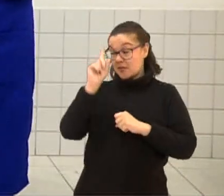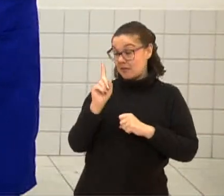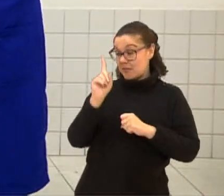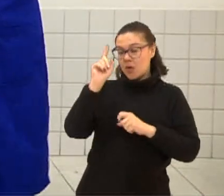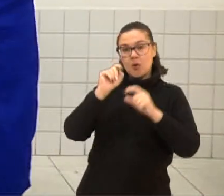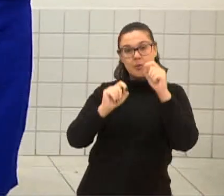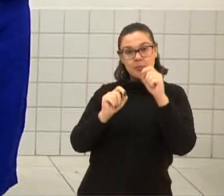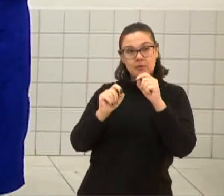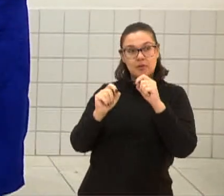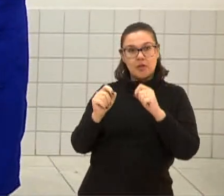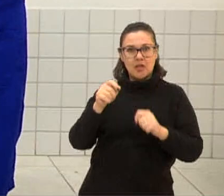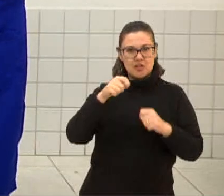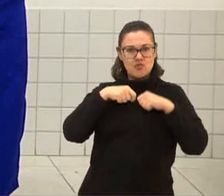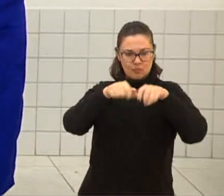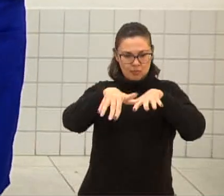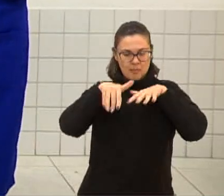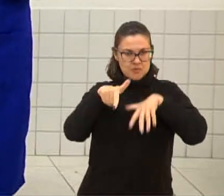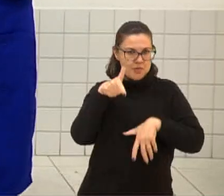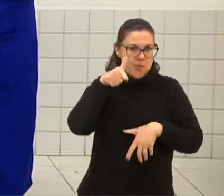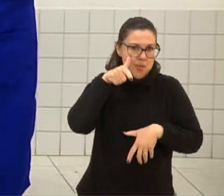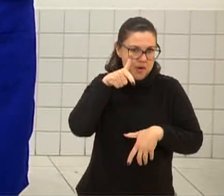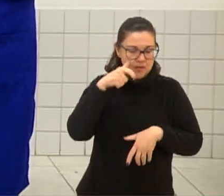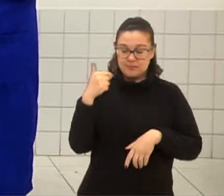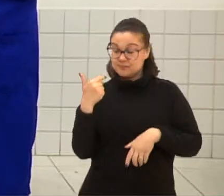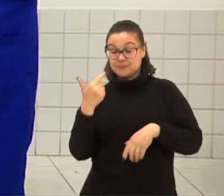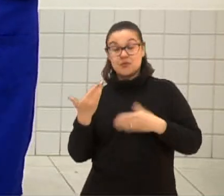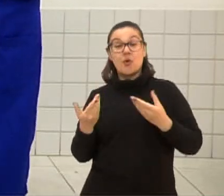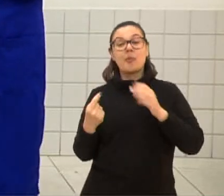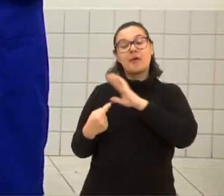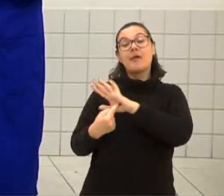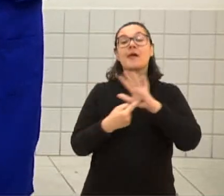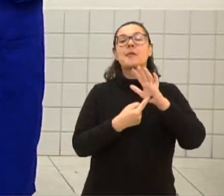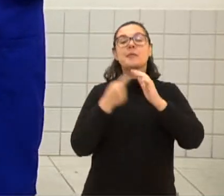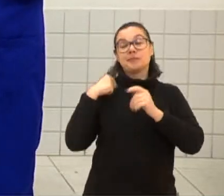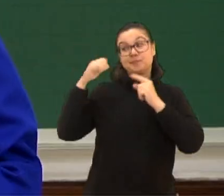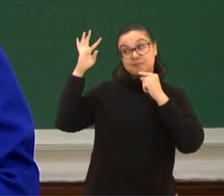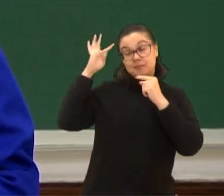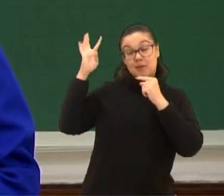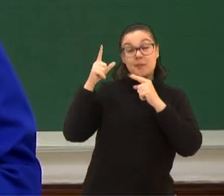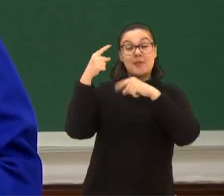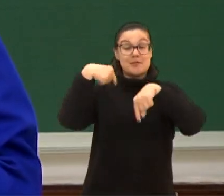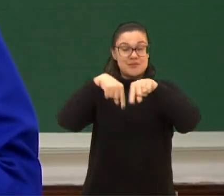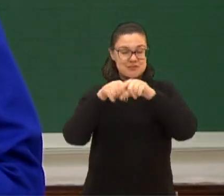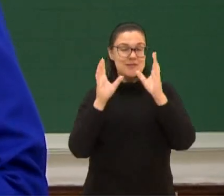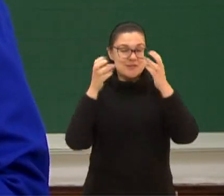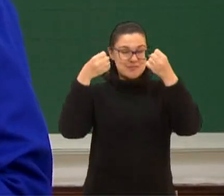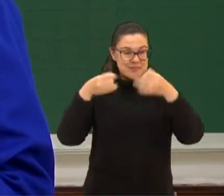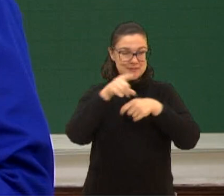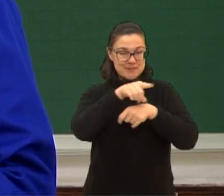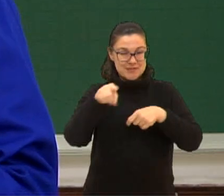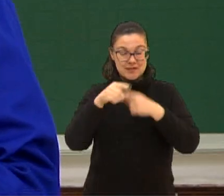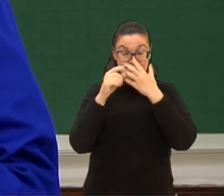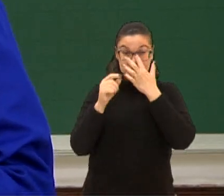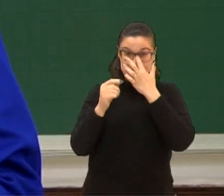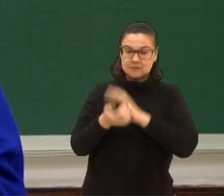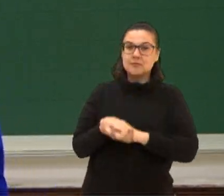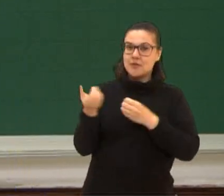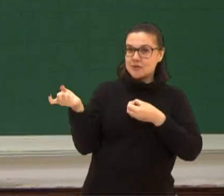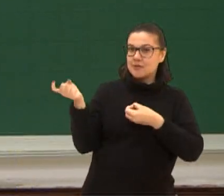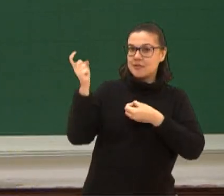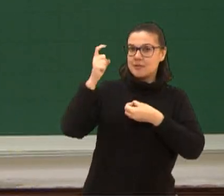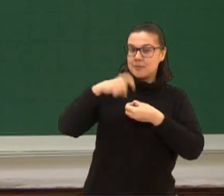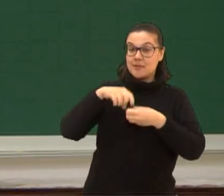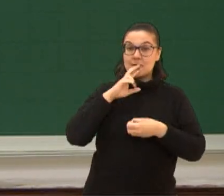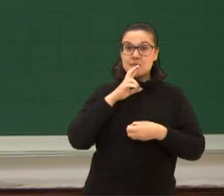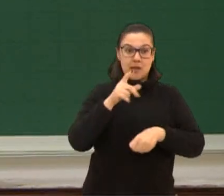né, tinha plateia ou não, enfim, como que era essa apresentação. Lembrar desse imaginário que a gente trouxe aqui para vocês, né? Então daqui a pouquinho a gente vai ter